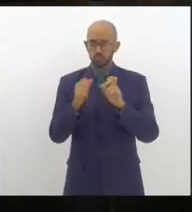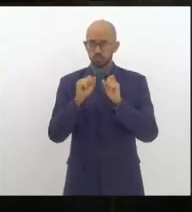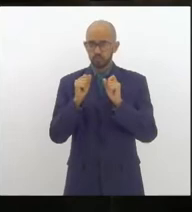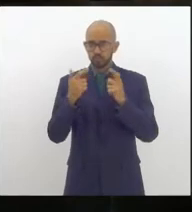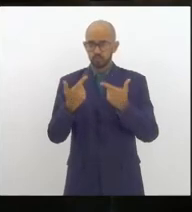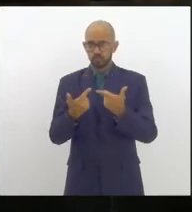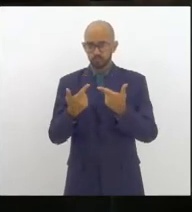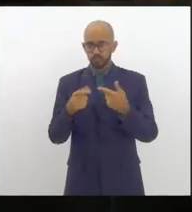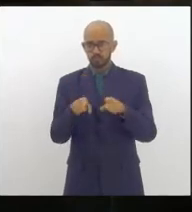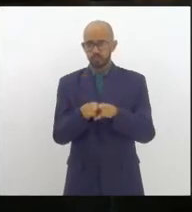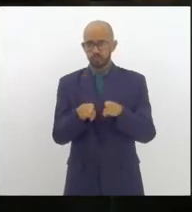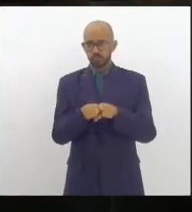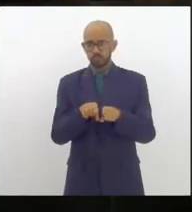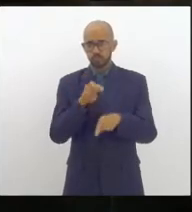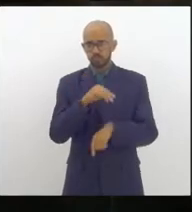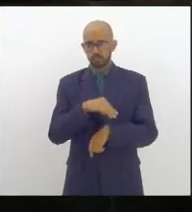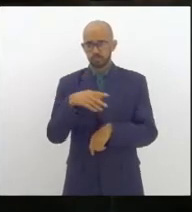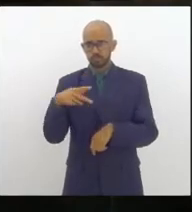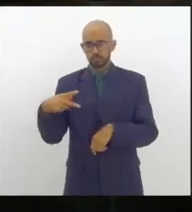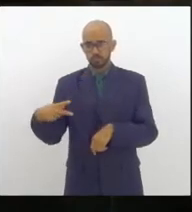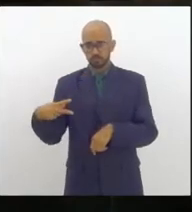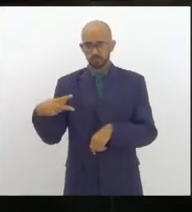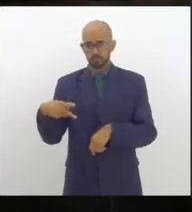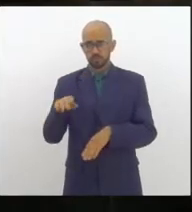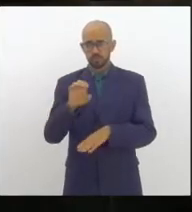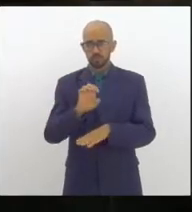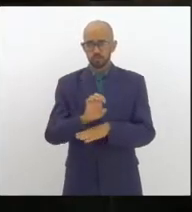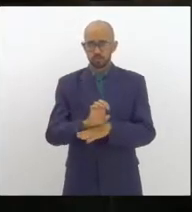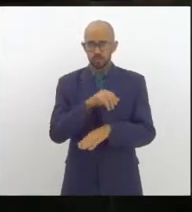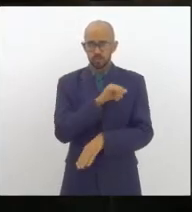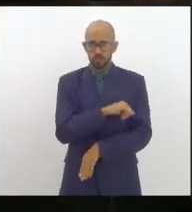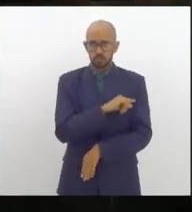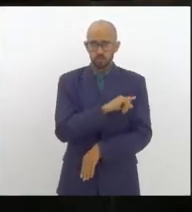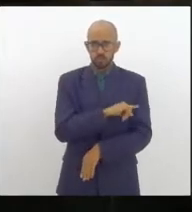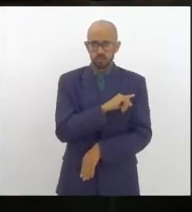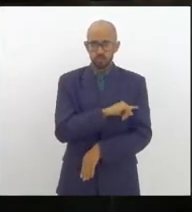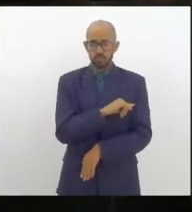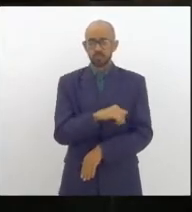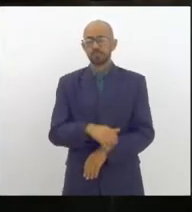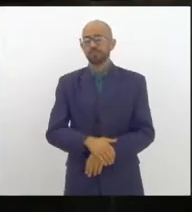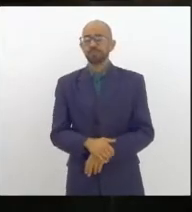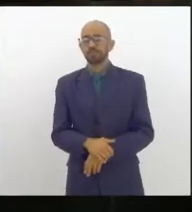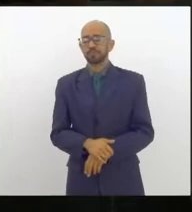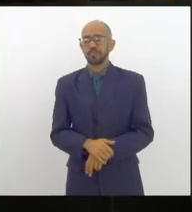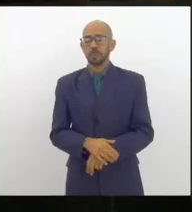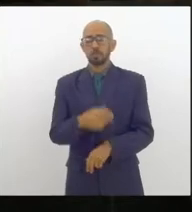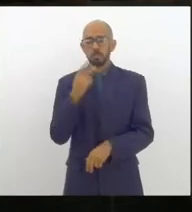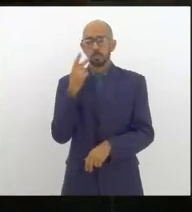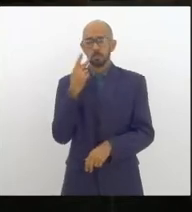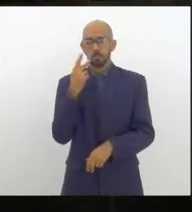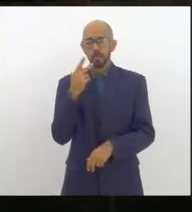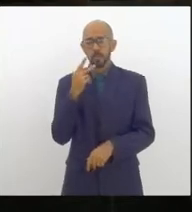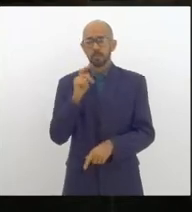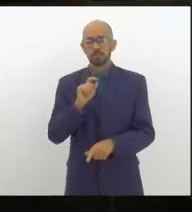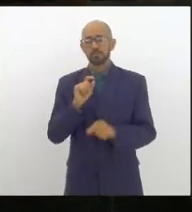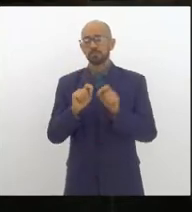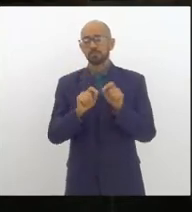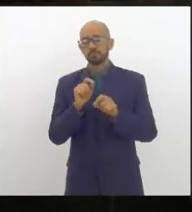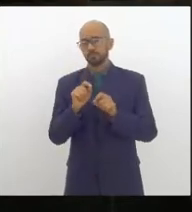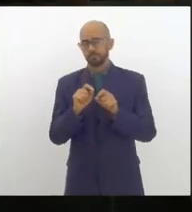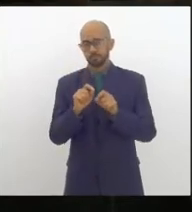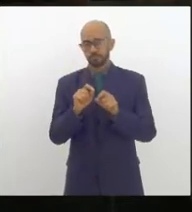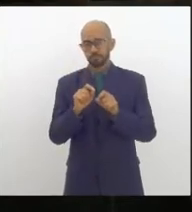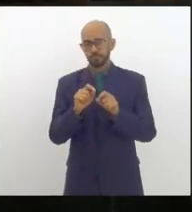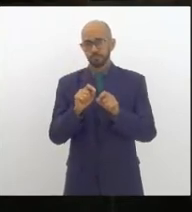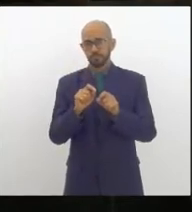e o ministério público estadual no sentido o que